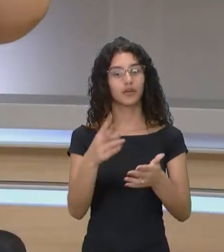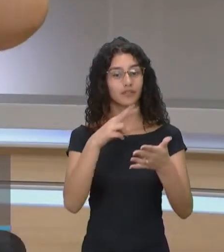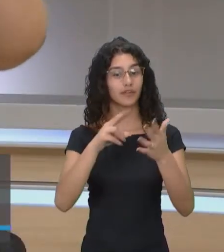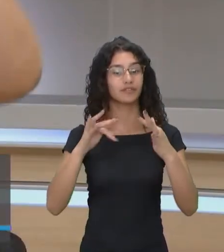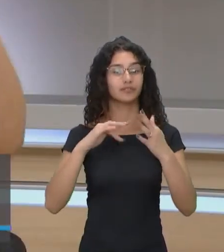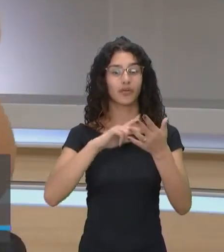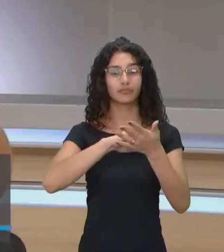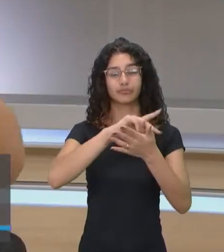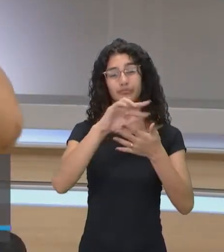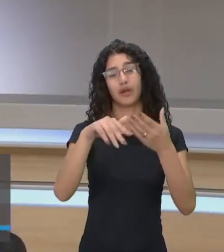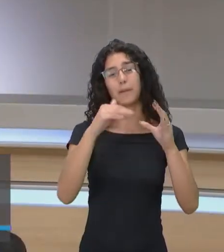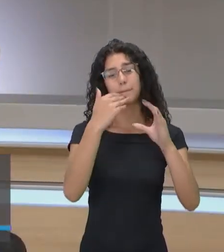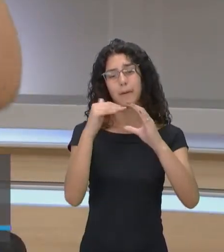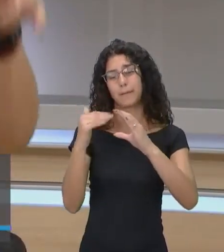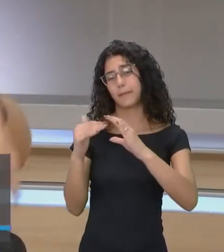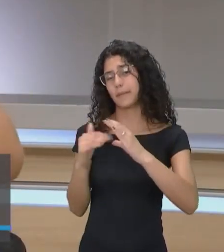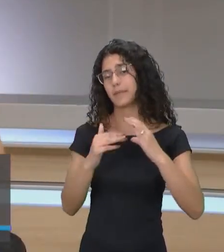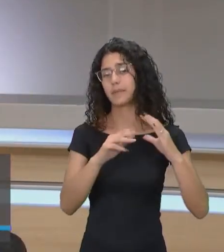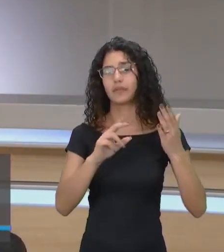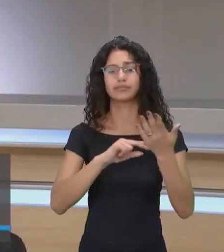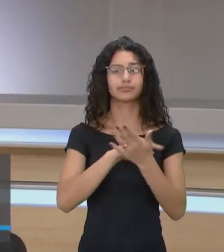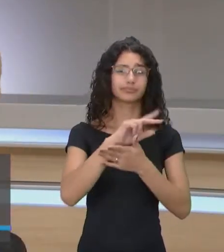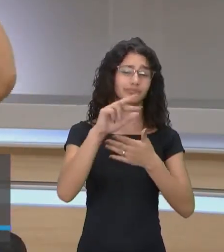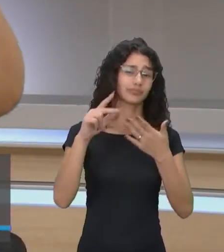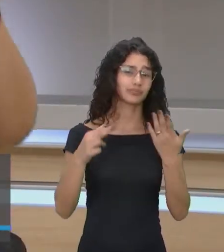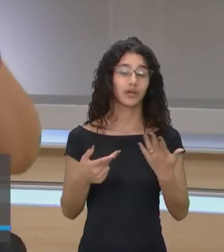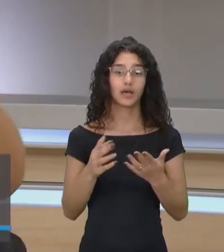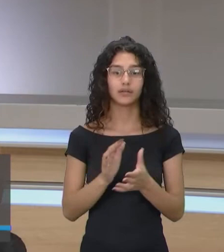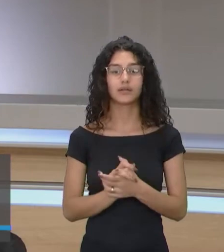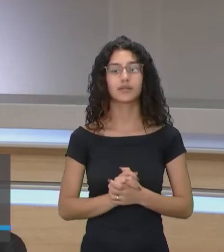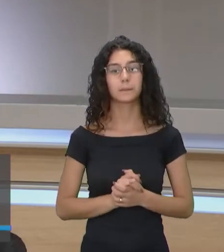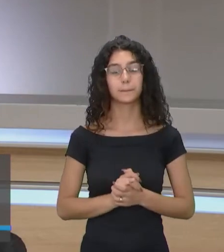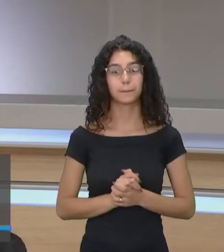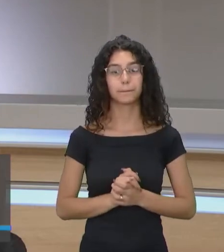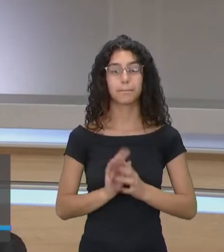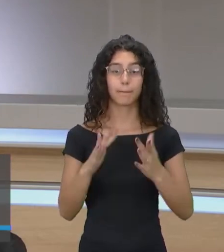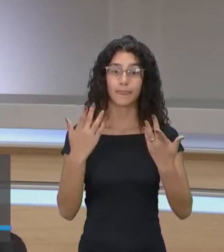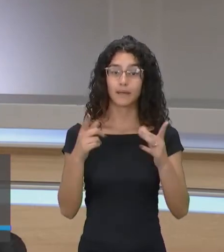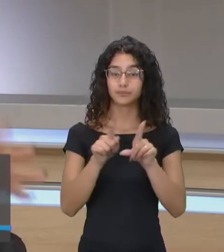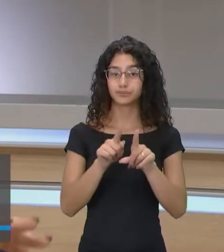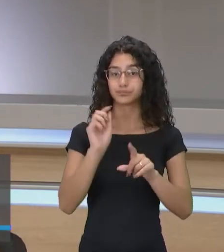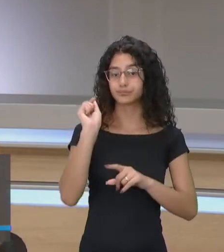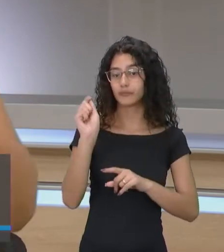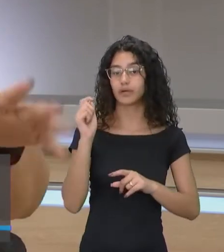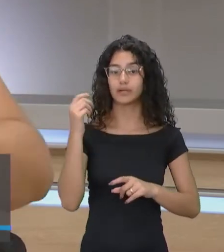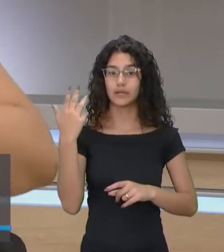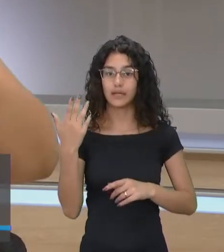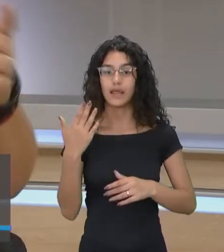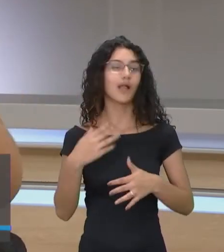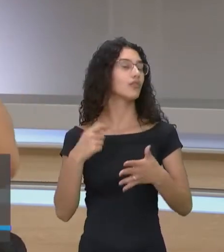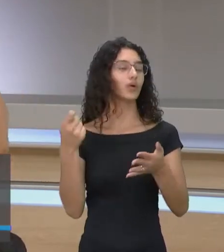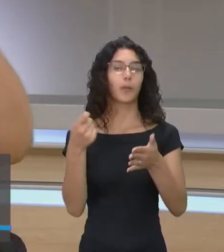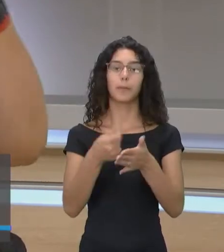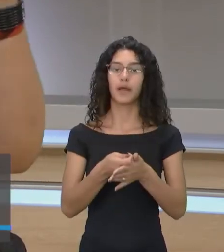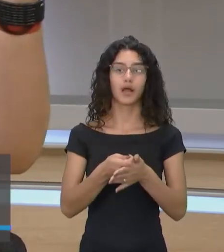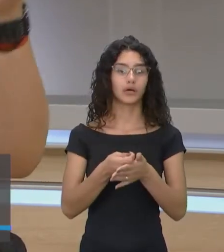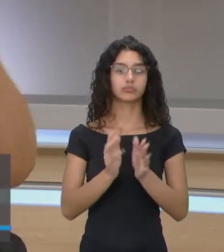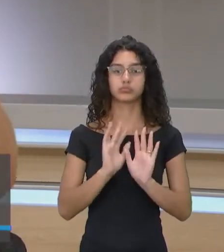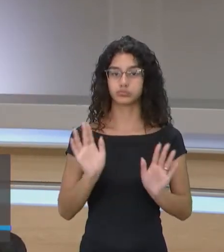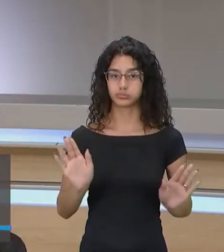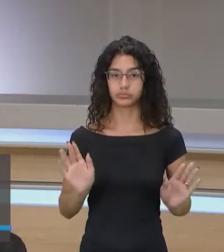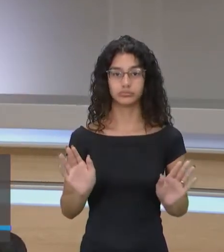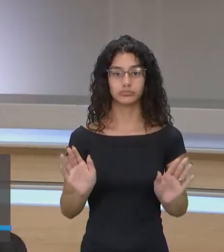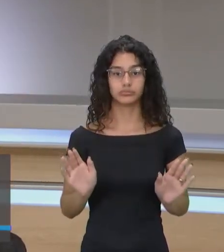ter 300 mil postagens da galera assim, full pistola. E o que acontece? A galera tá a pé da vida, não vou pagar a taxa do lixo, blá, blá, blá,